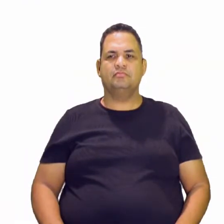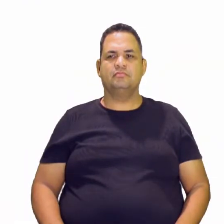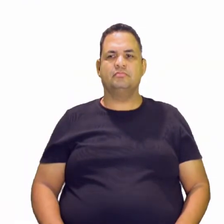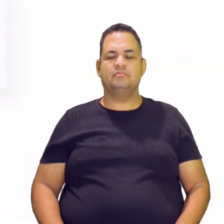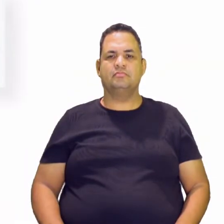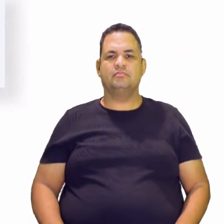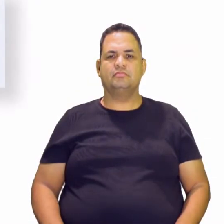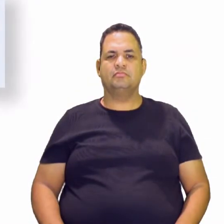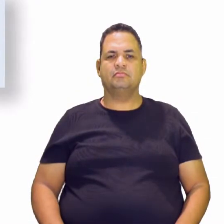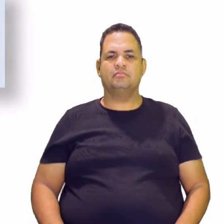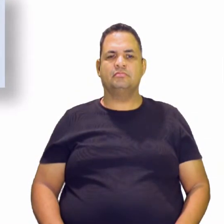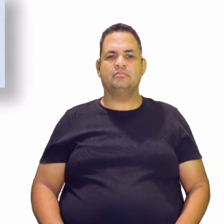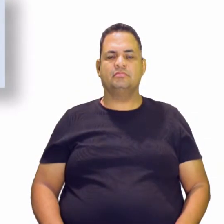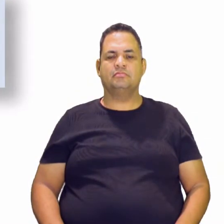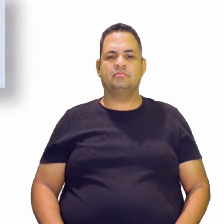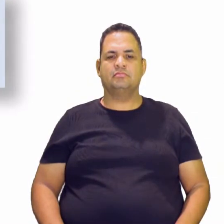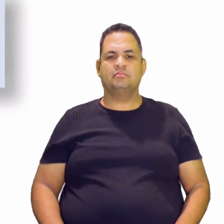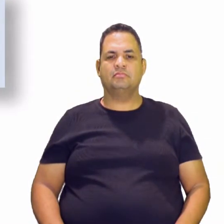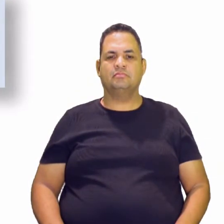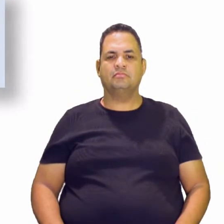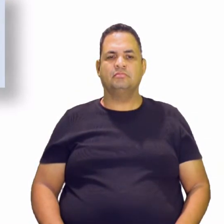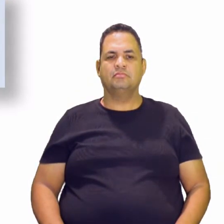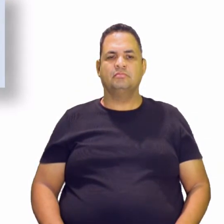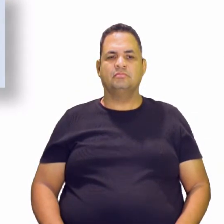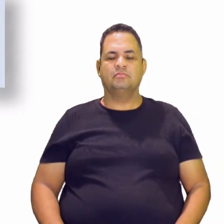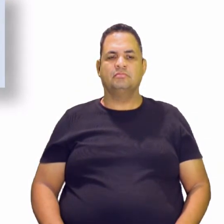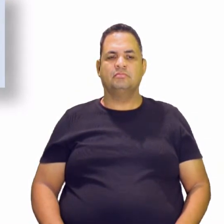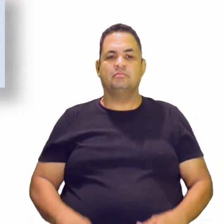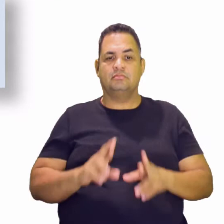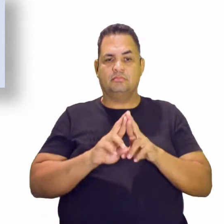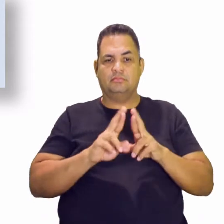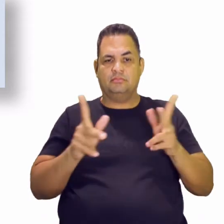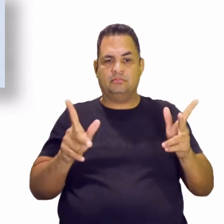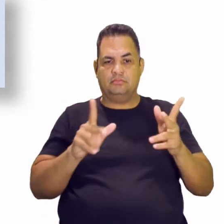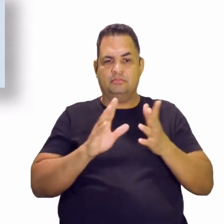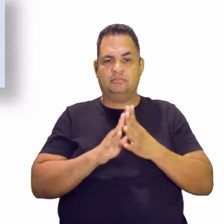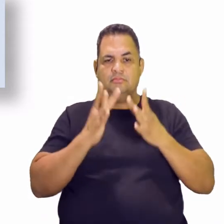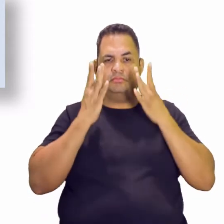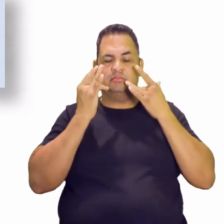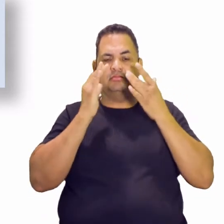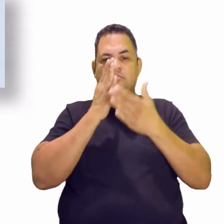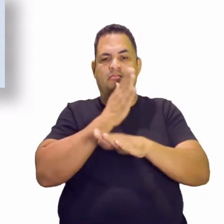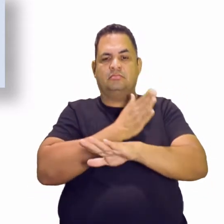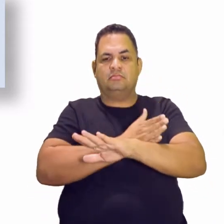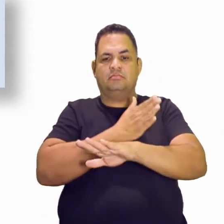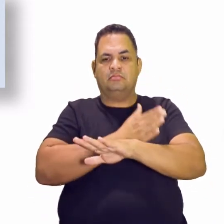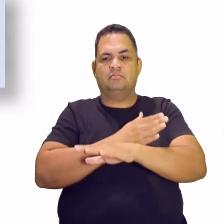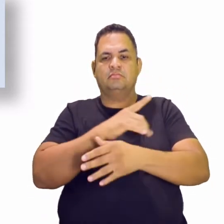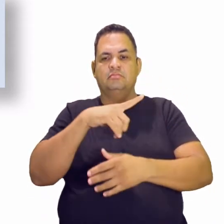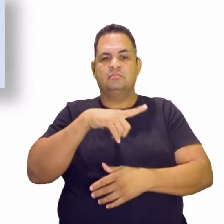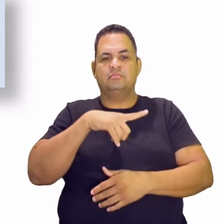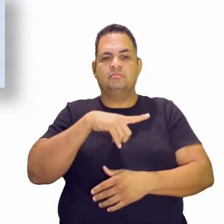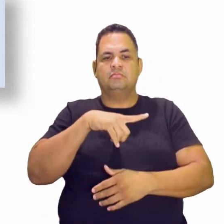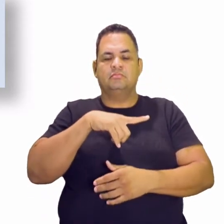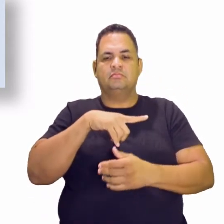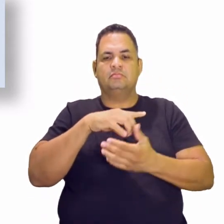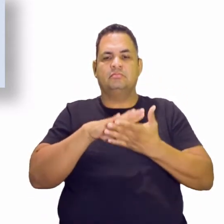aqui sobre o teatro Renascimento. Então, ele difere do teatro medieval, porque